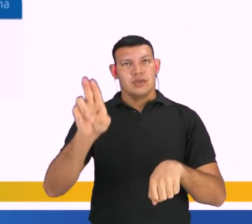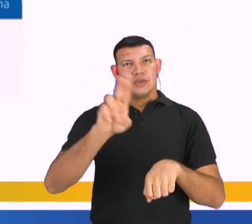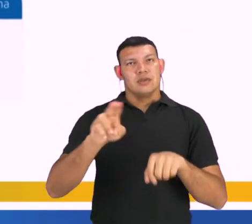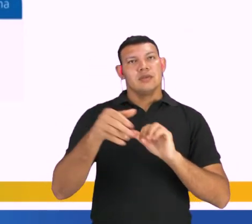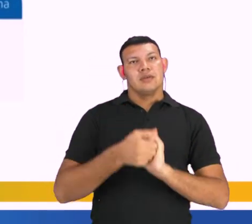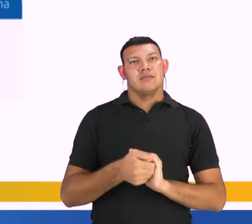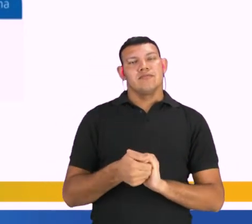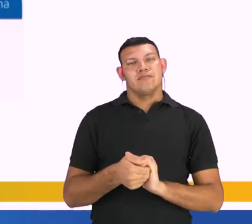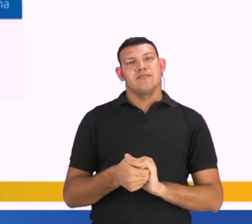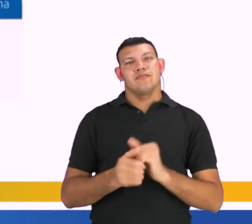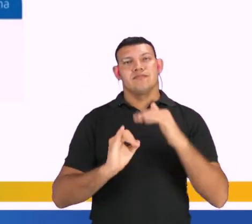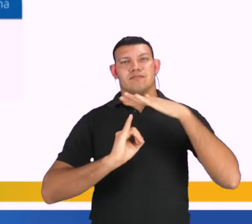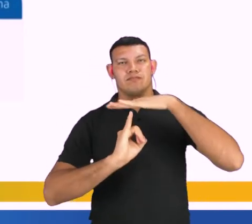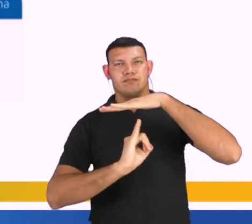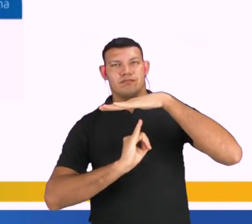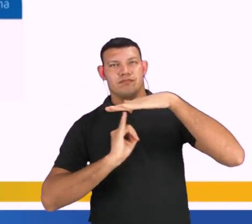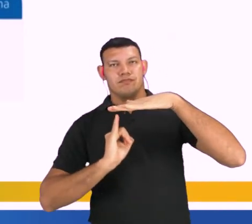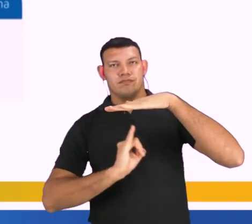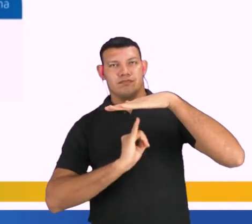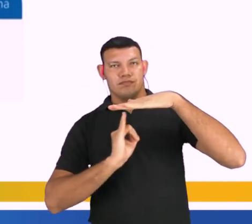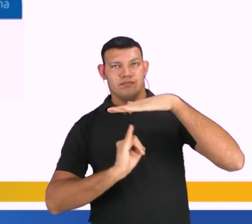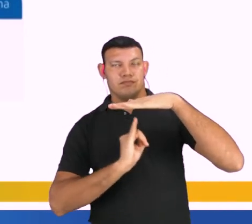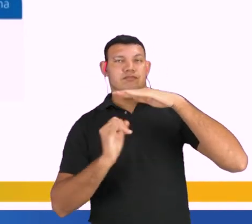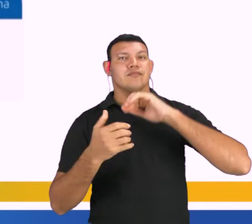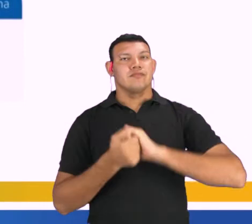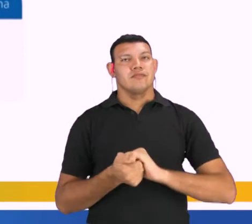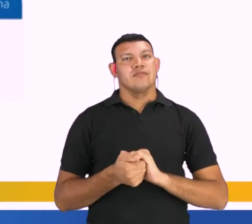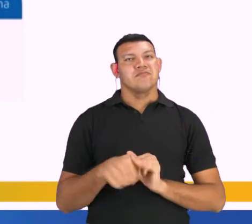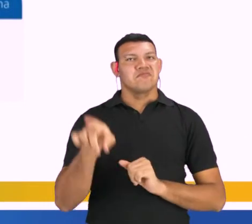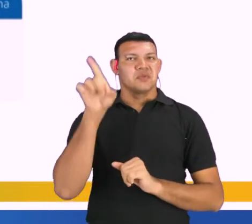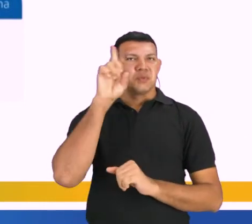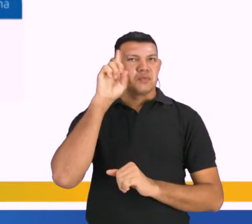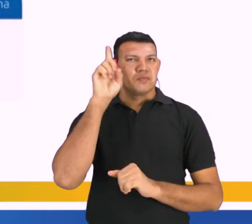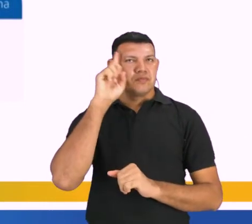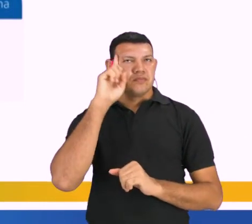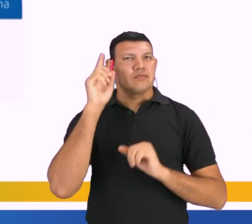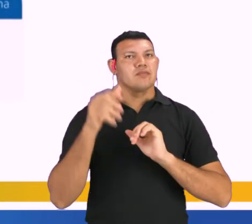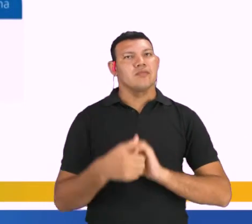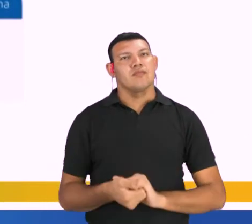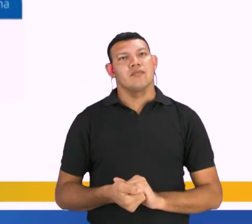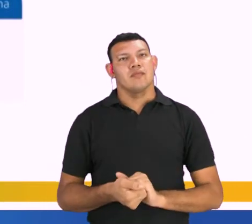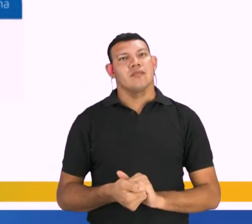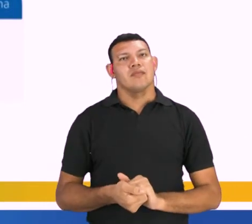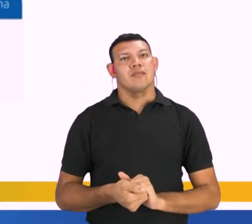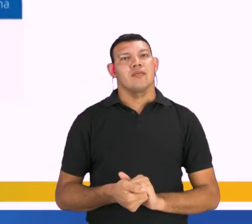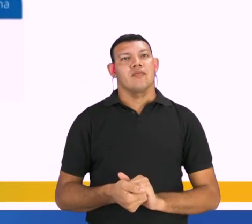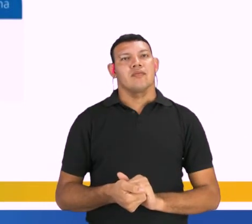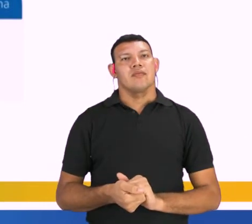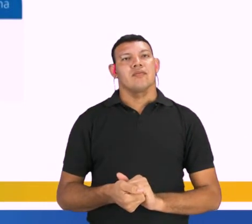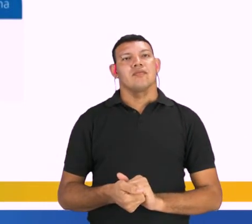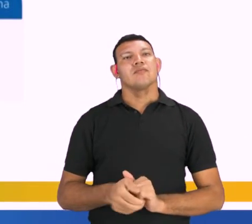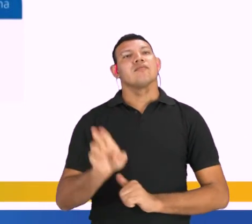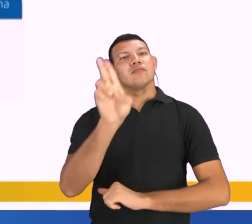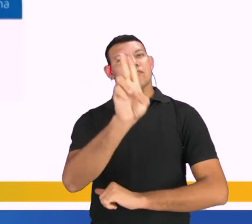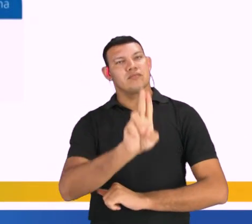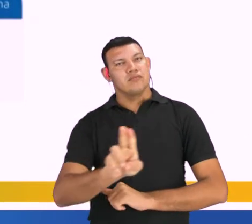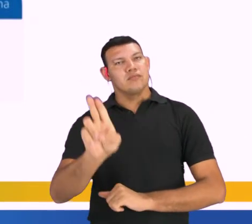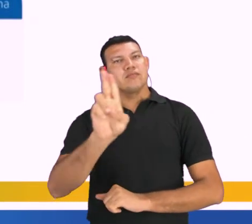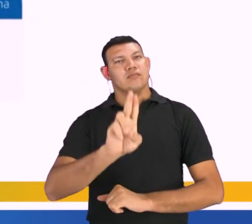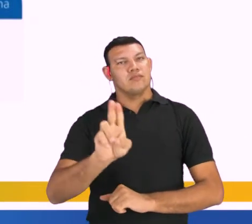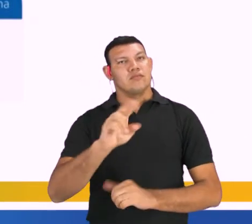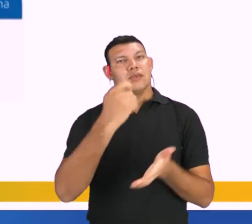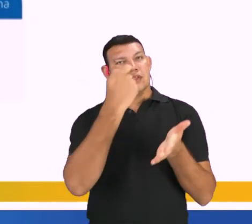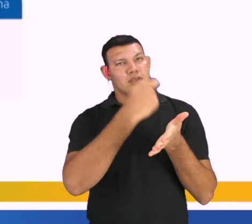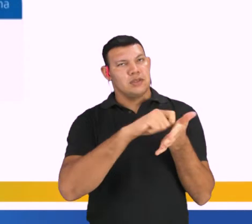a chamada linguagem coloquial, a linguagem do dia a dia. Por outro lado, há situações em que convém o